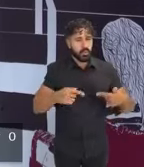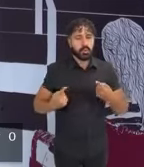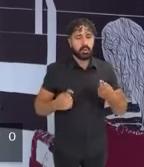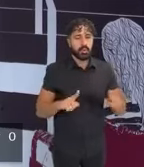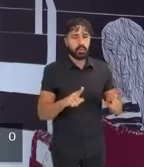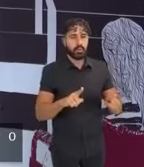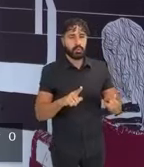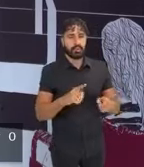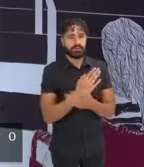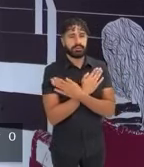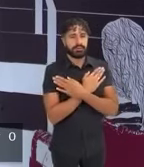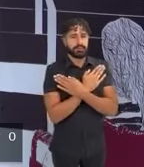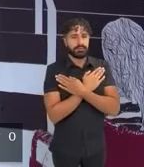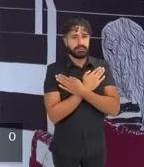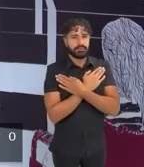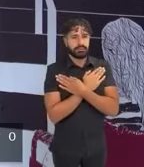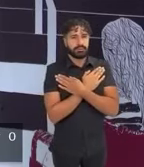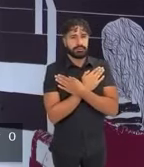não combate desemprego.